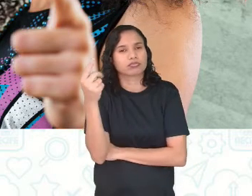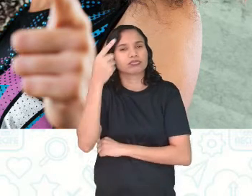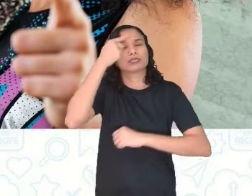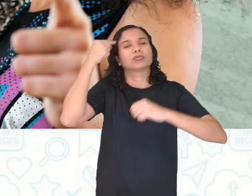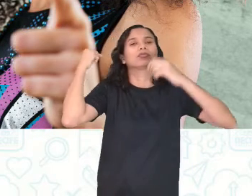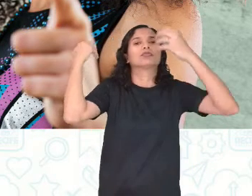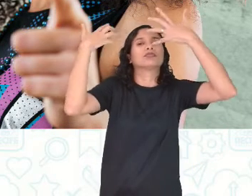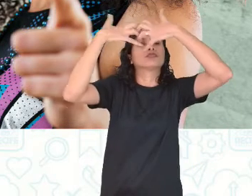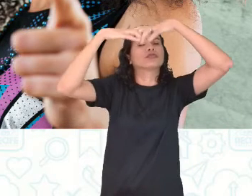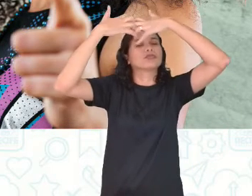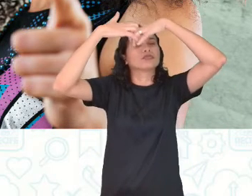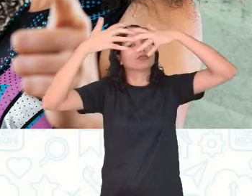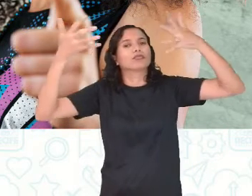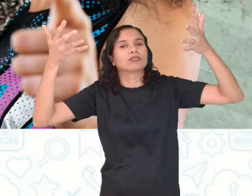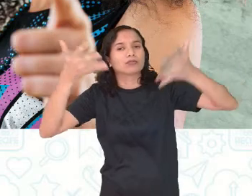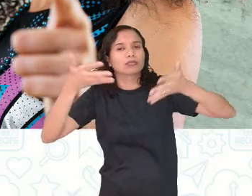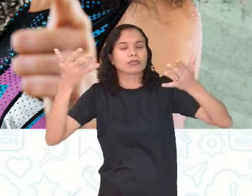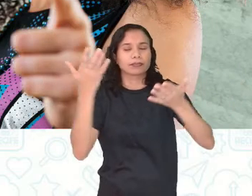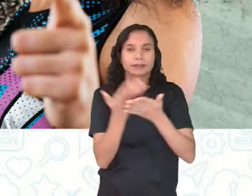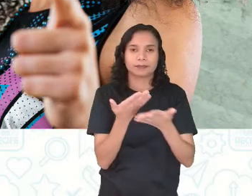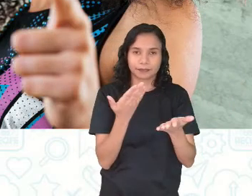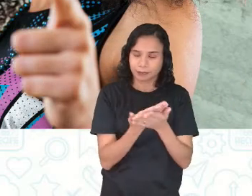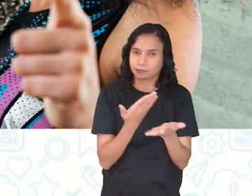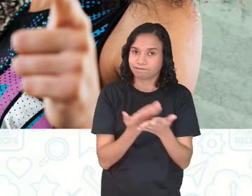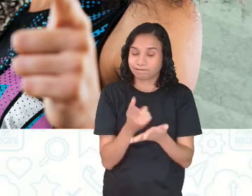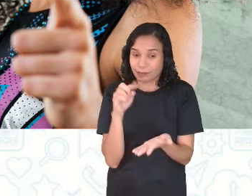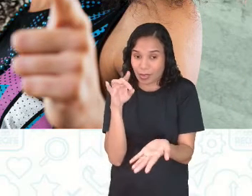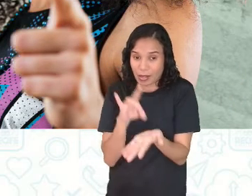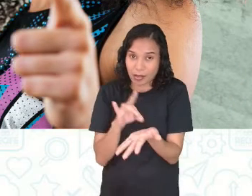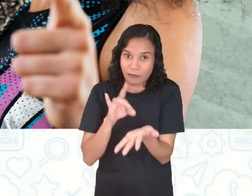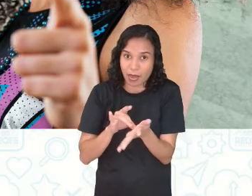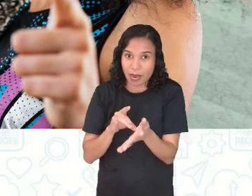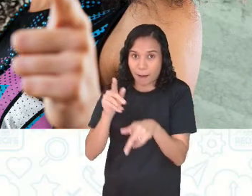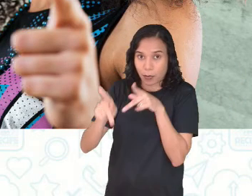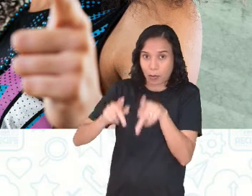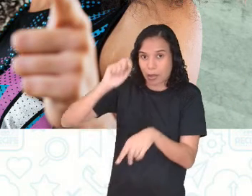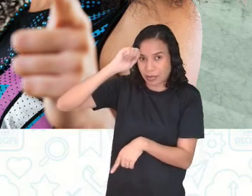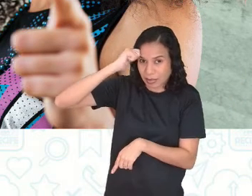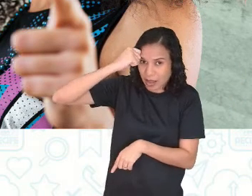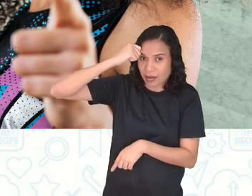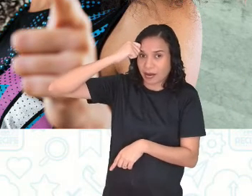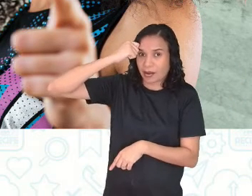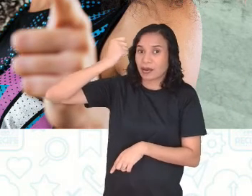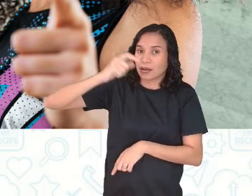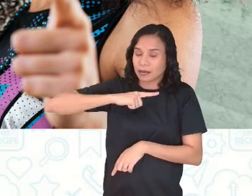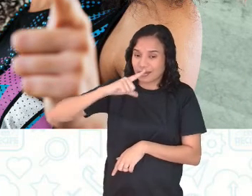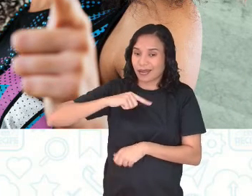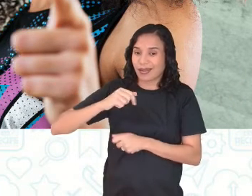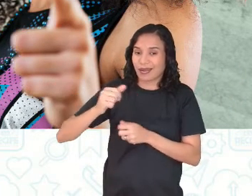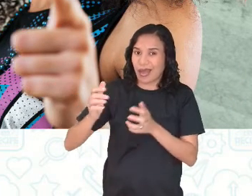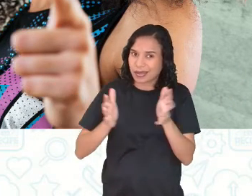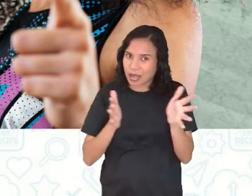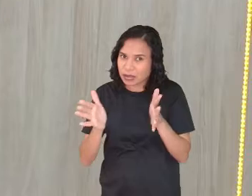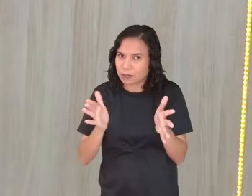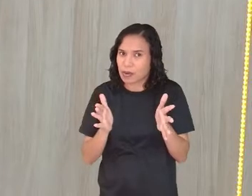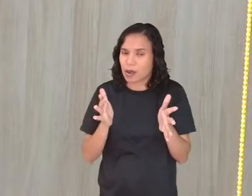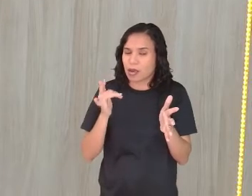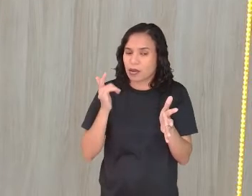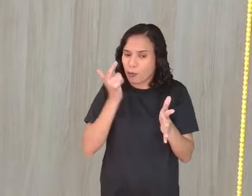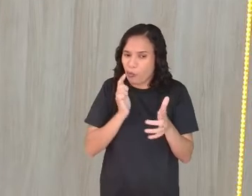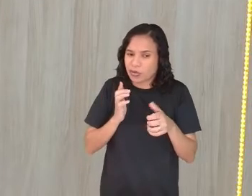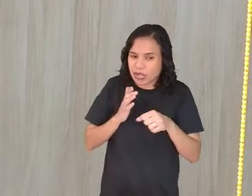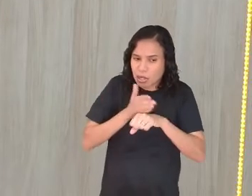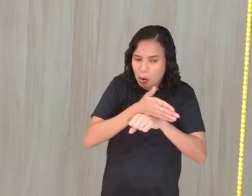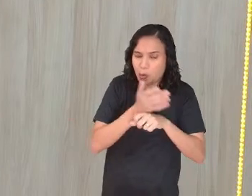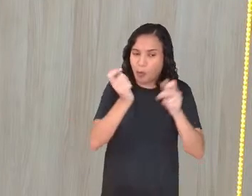para refletir hoje aqui na aula. Será que essa população realmente teve acesso a boas relações,